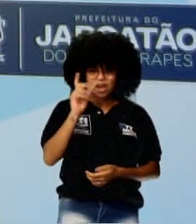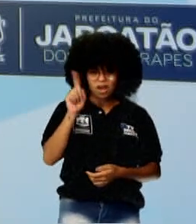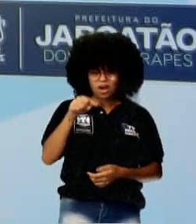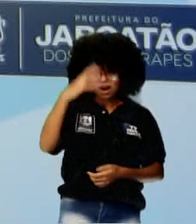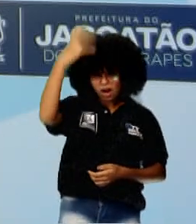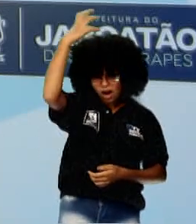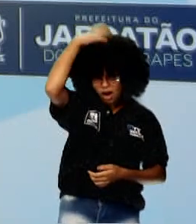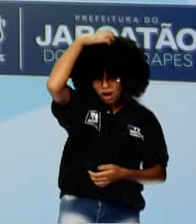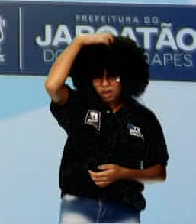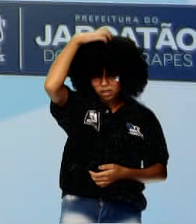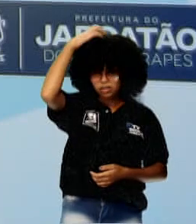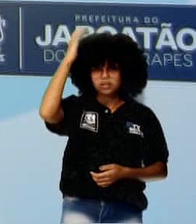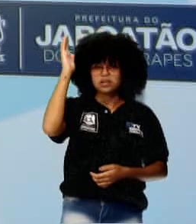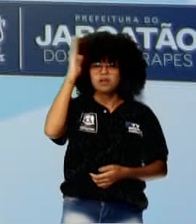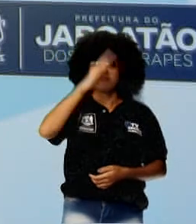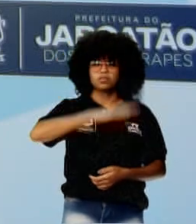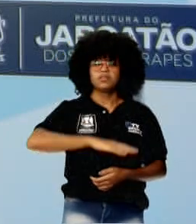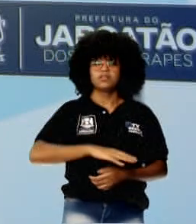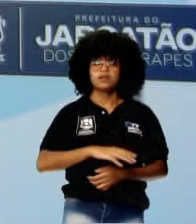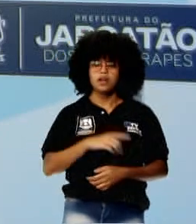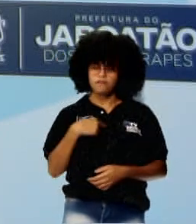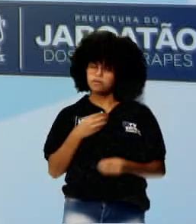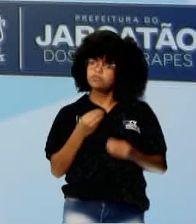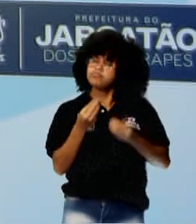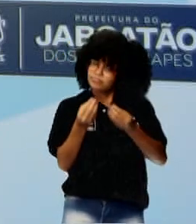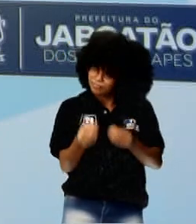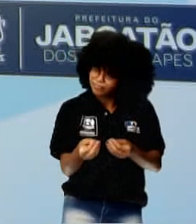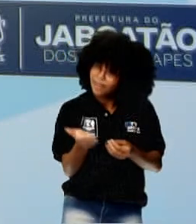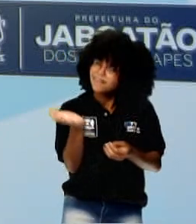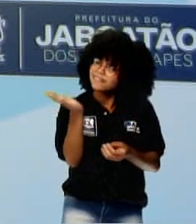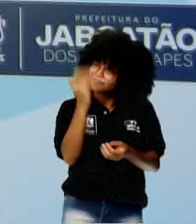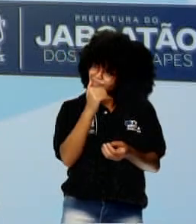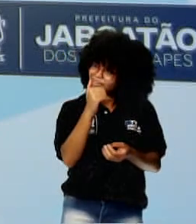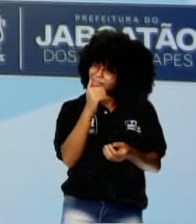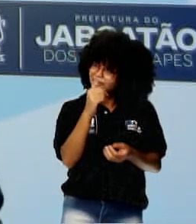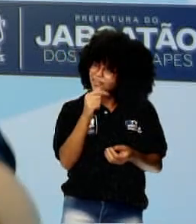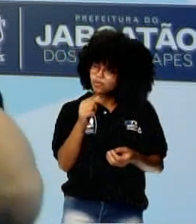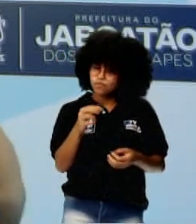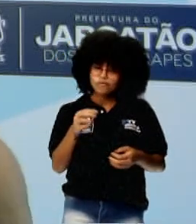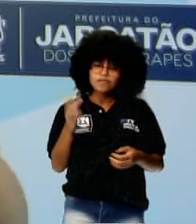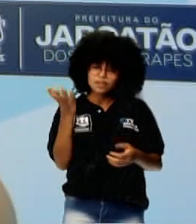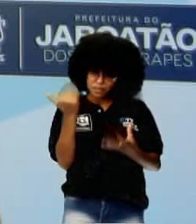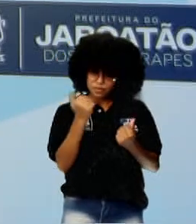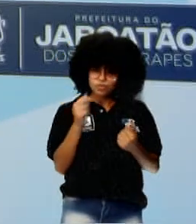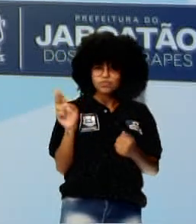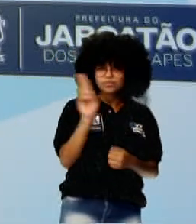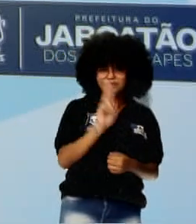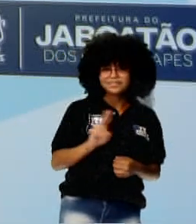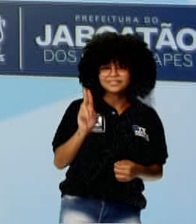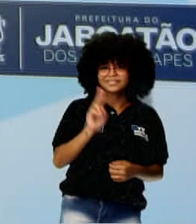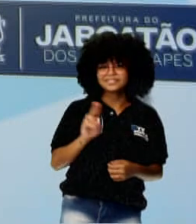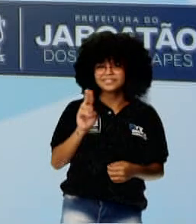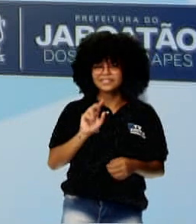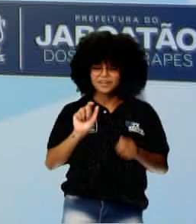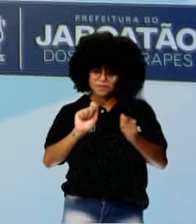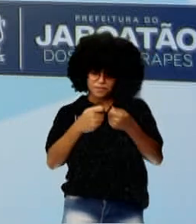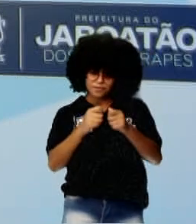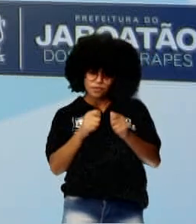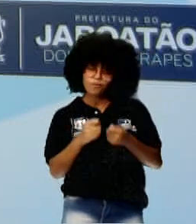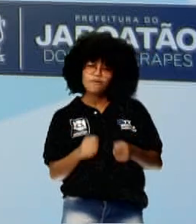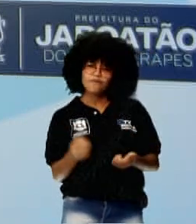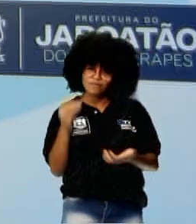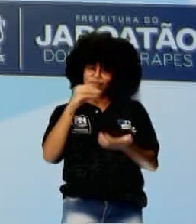ofereceu à menina um daqueles cordões e disse a ela: venha, venha experimentar, Venha, vire as costas, eu vou nas suas